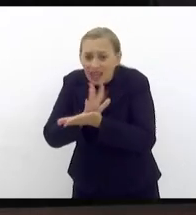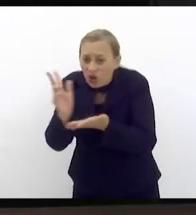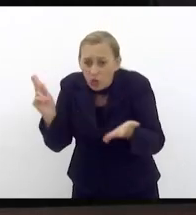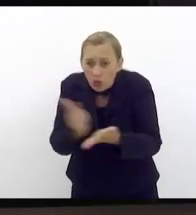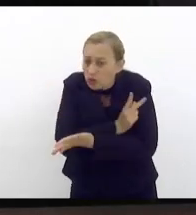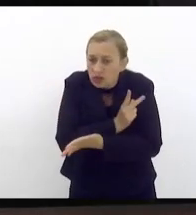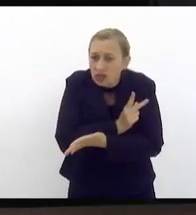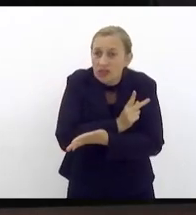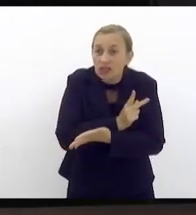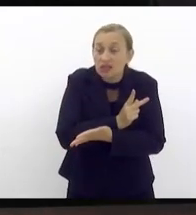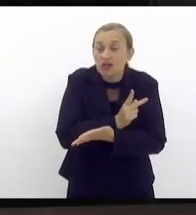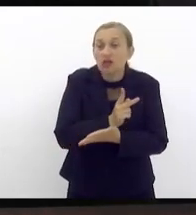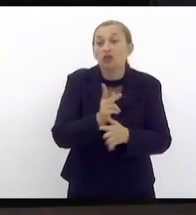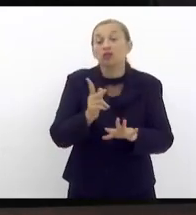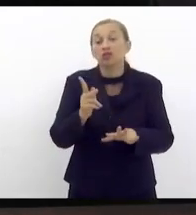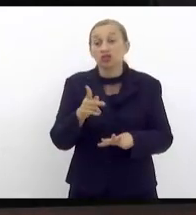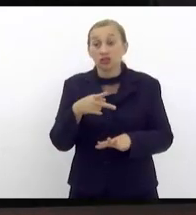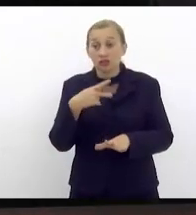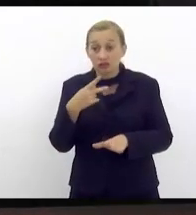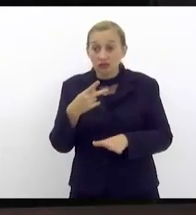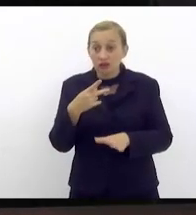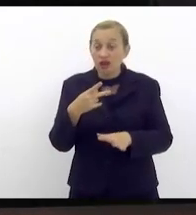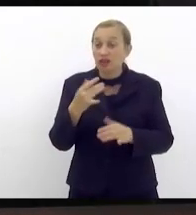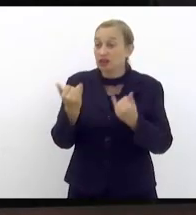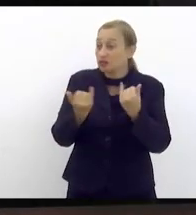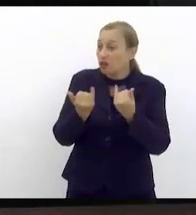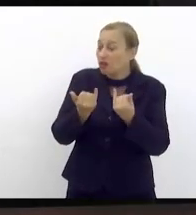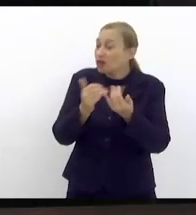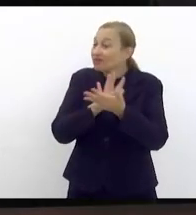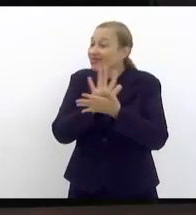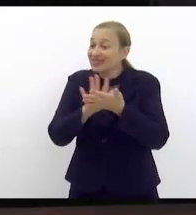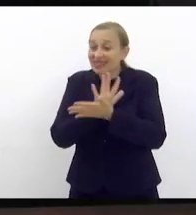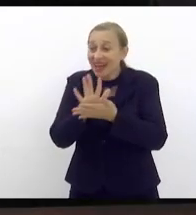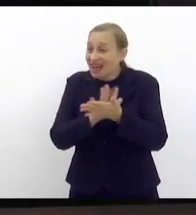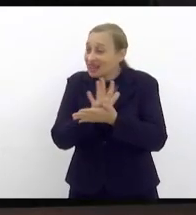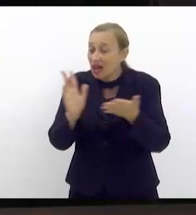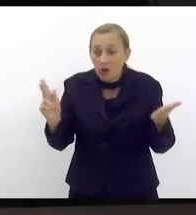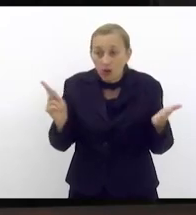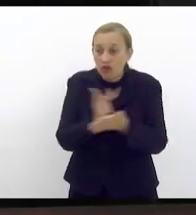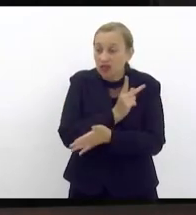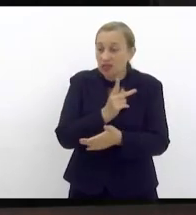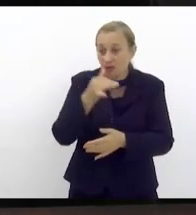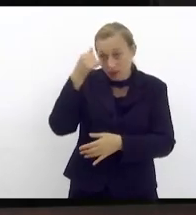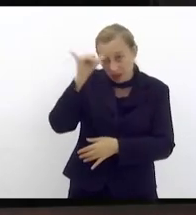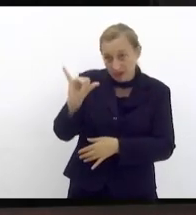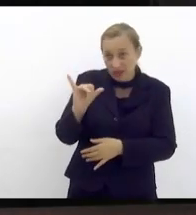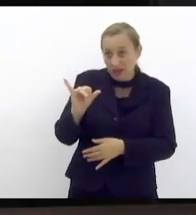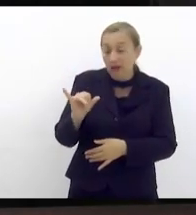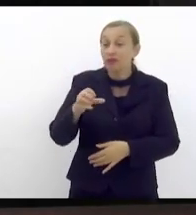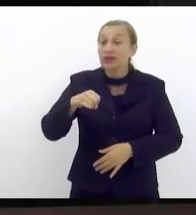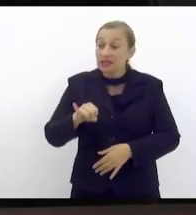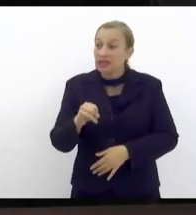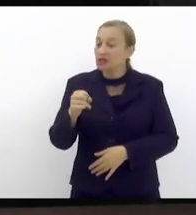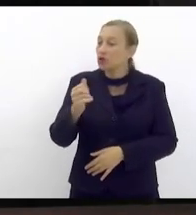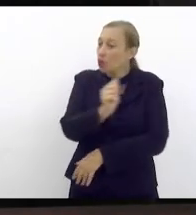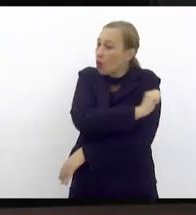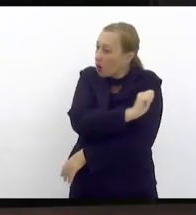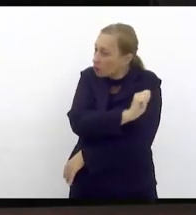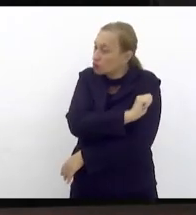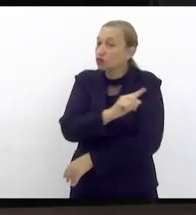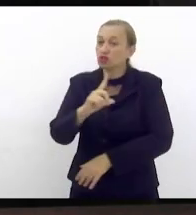isso porque a gente fala desse índice nada foi feito para chamar tragédia fosse evitada se esse aluno tivesse